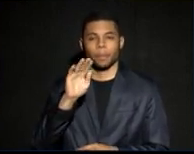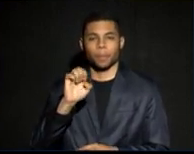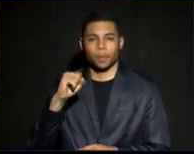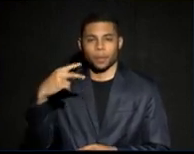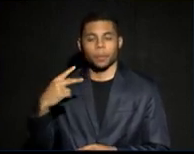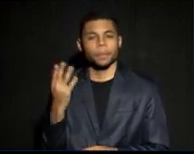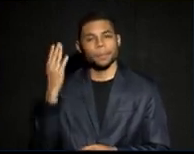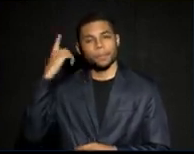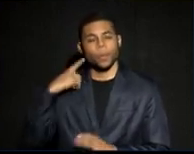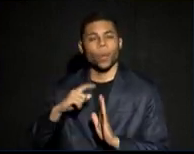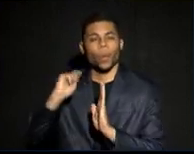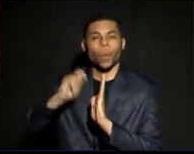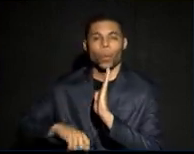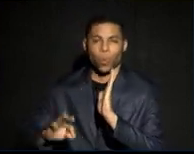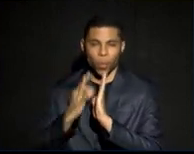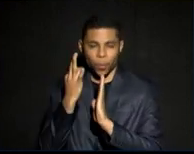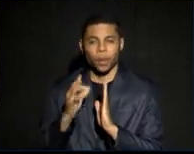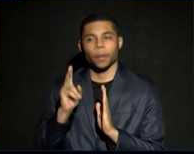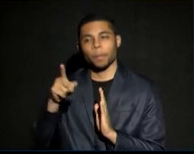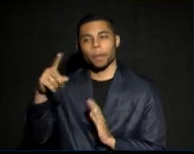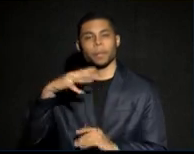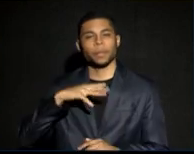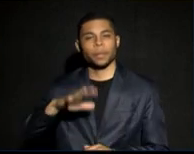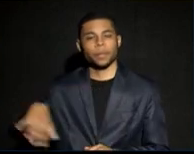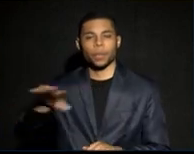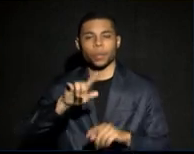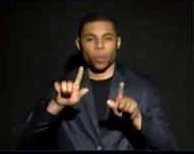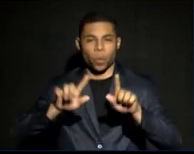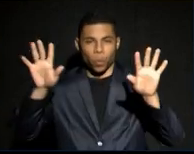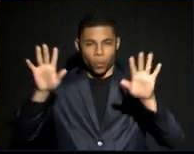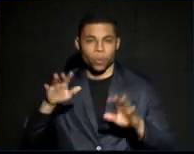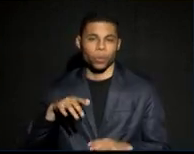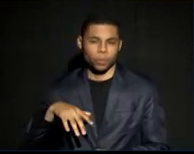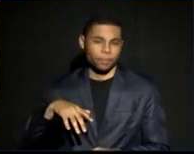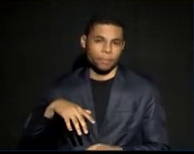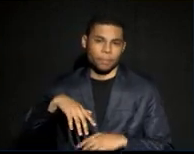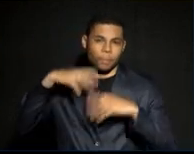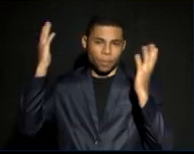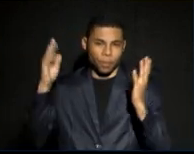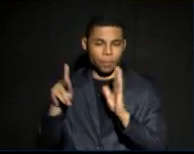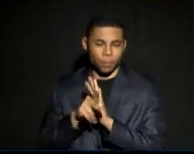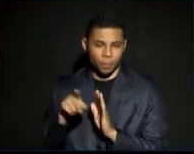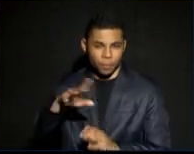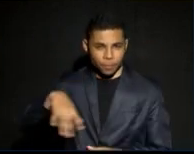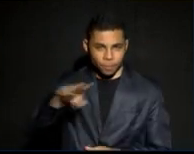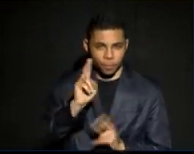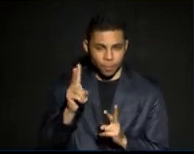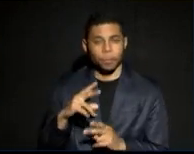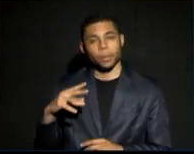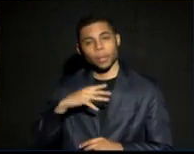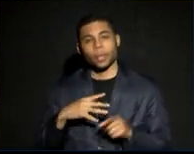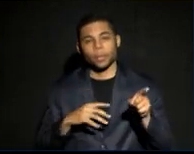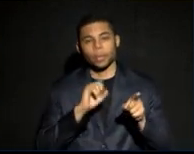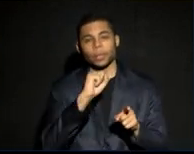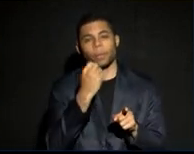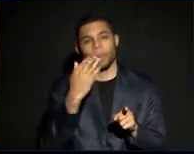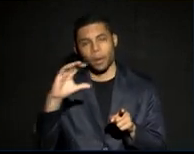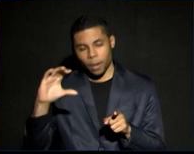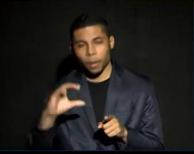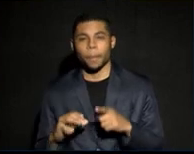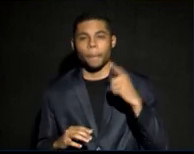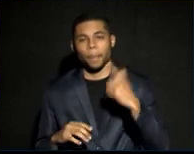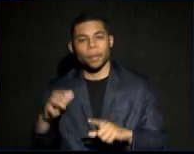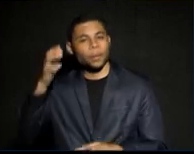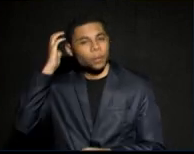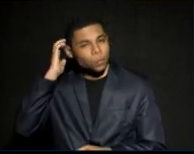né fizemos contrato de programa com a cidade de Guarulhos que a segunda maior cidade do estado fizemos com cidade de São Bernardo do